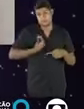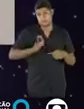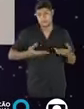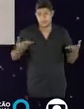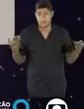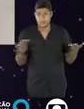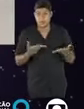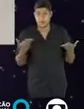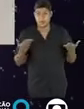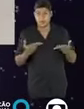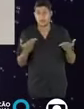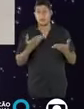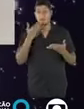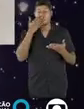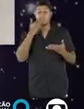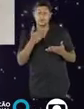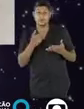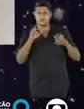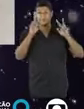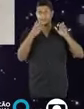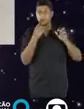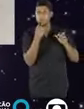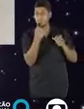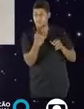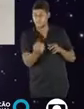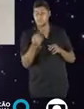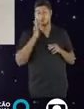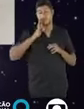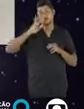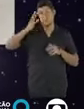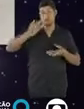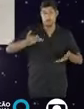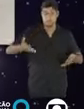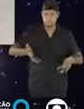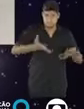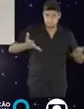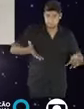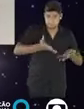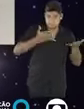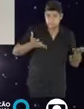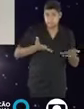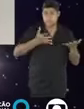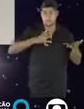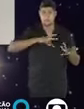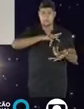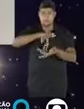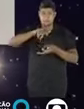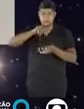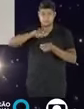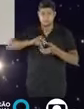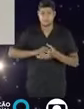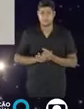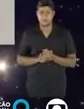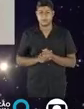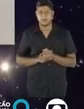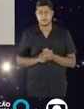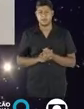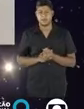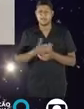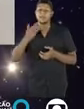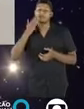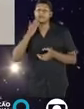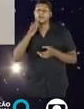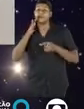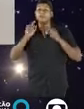agora, falando que a nutrição é um fator-chave para influenciar positivamente o sistema imune. A gente